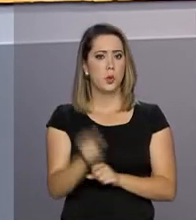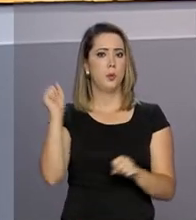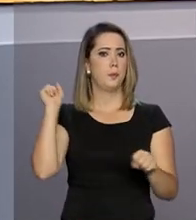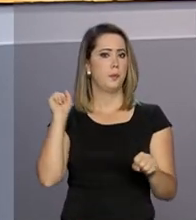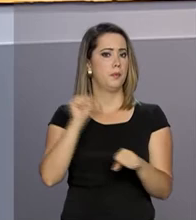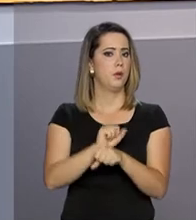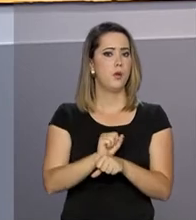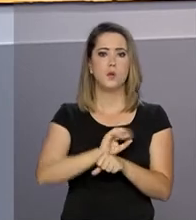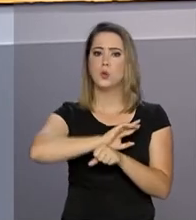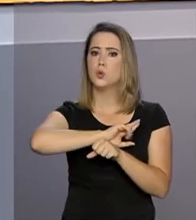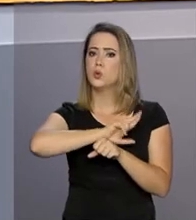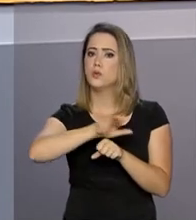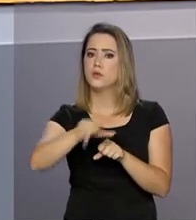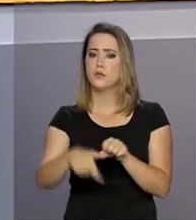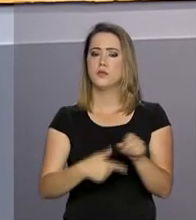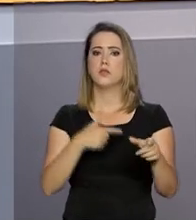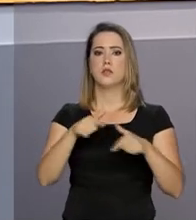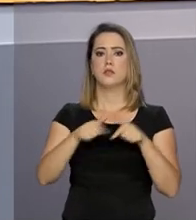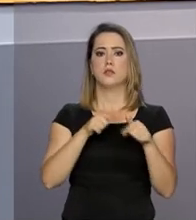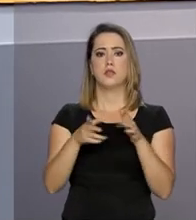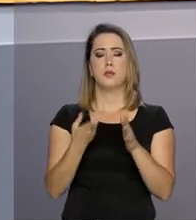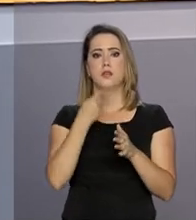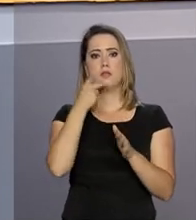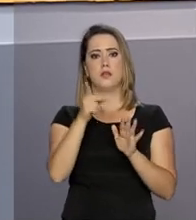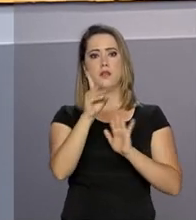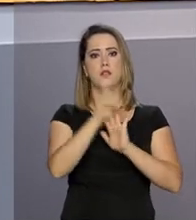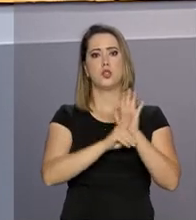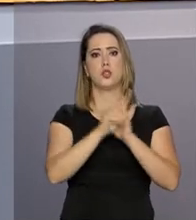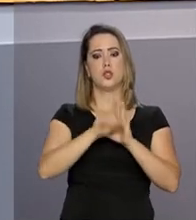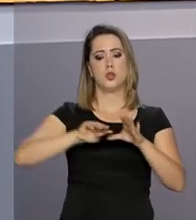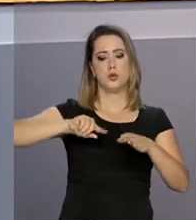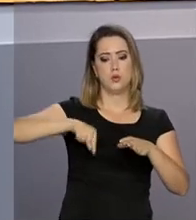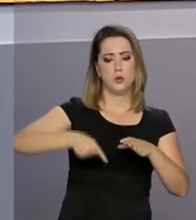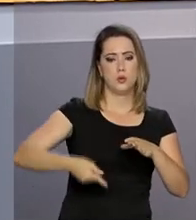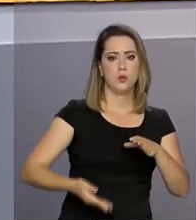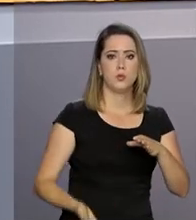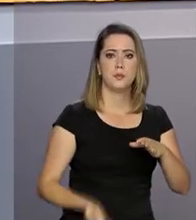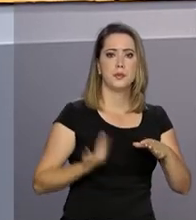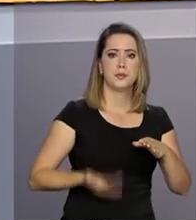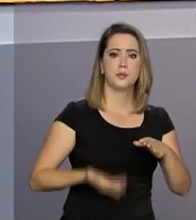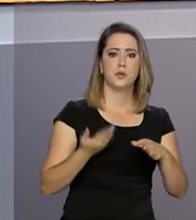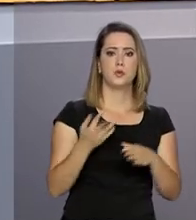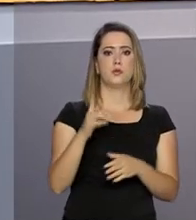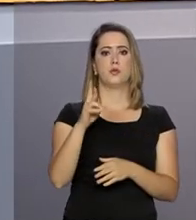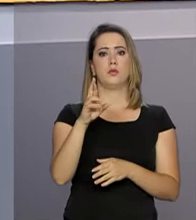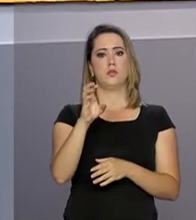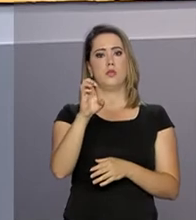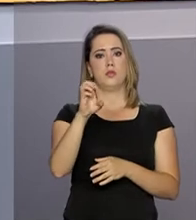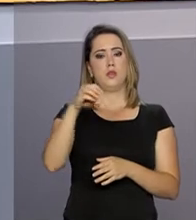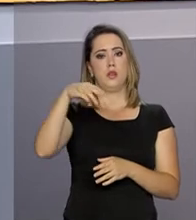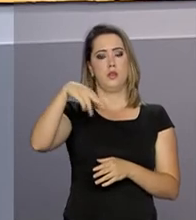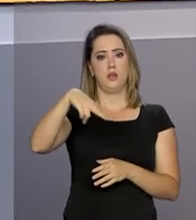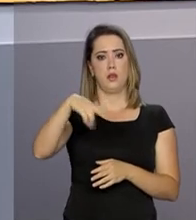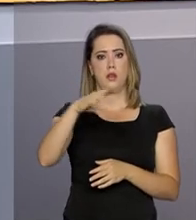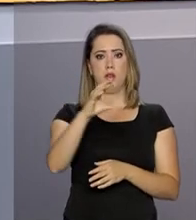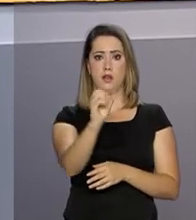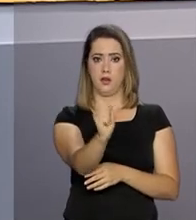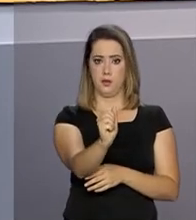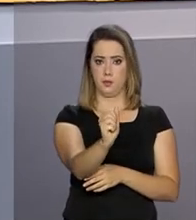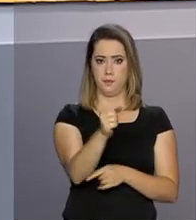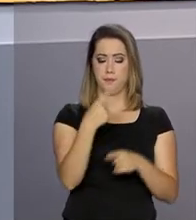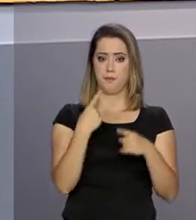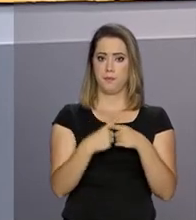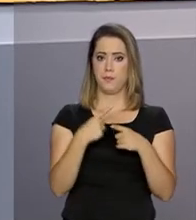de todos os procedimentos sobre direitos de mineração na área da reserva nacional do cobre associados ranka